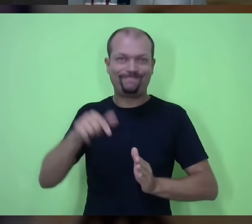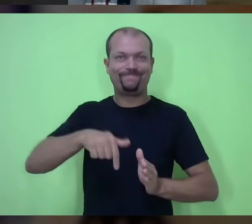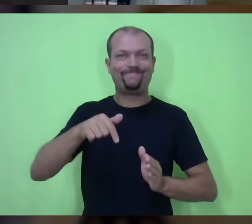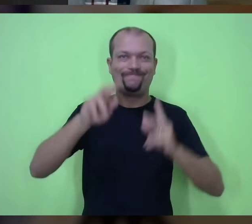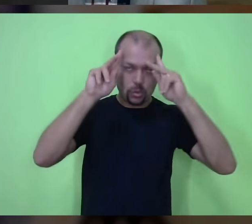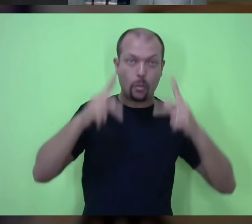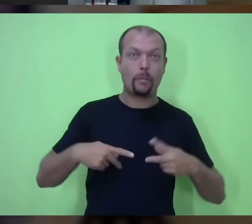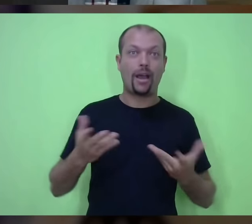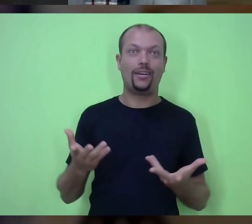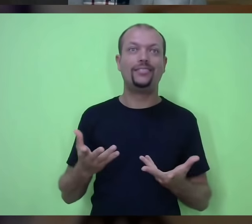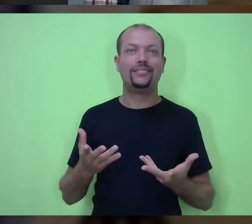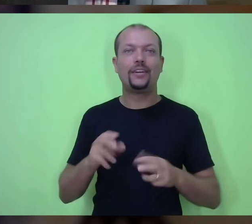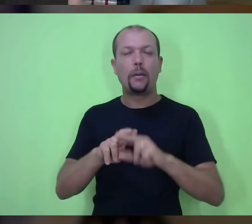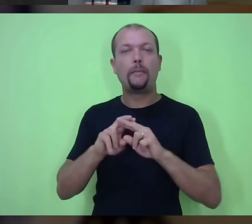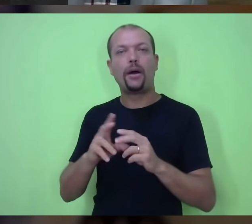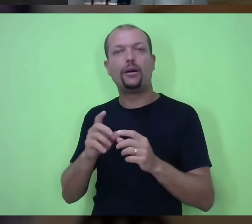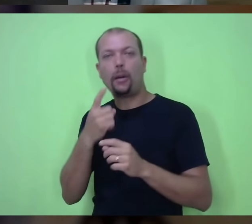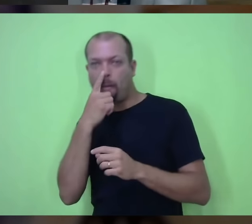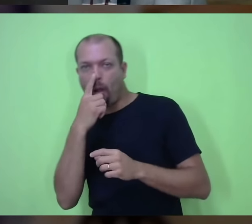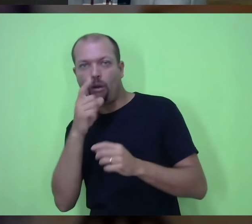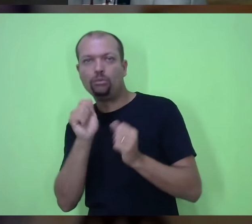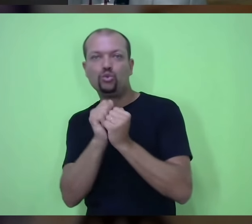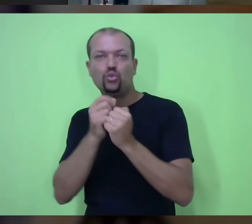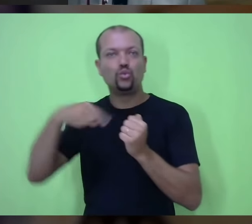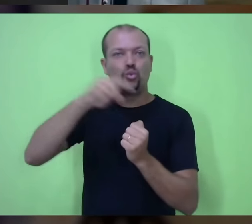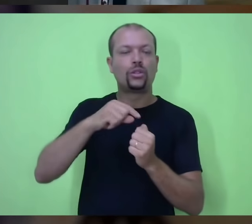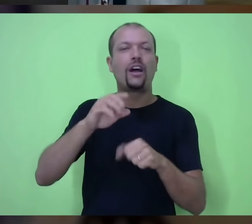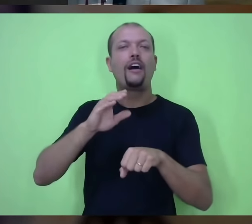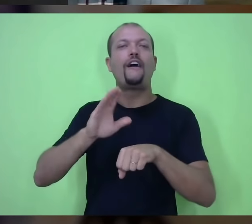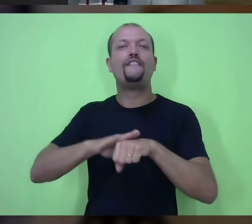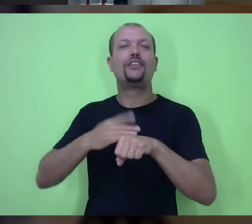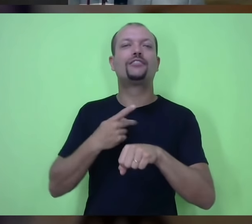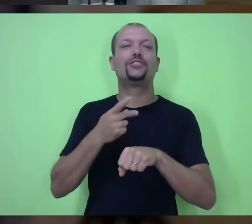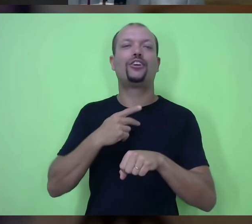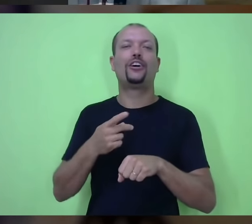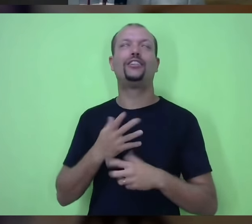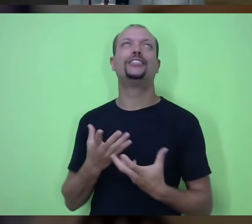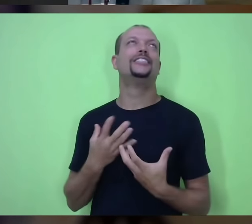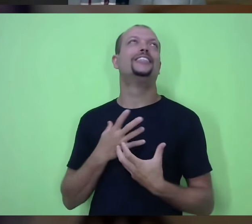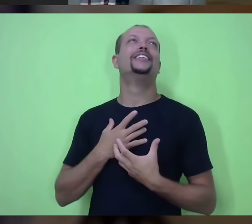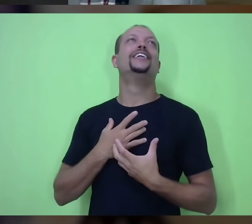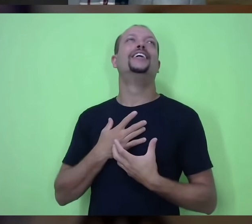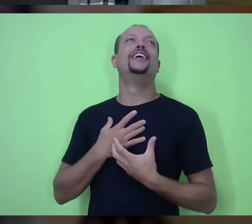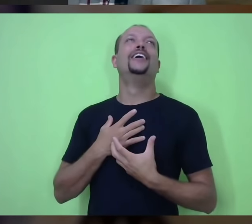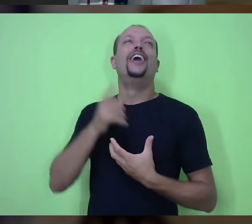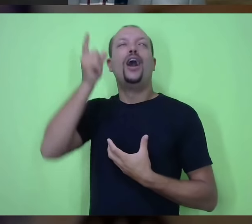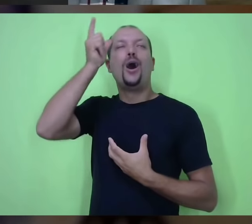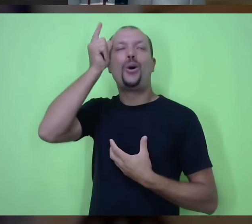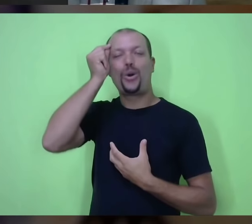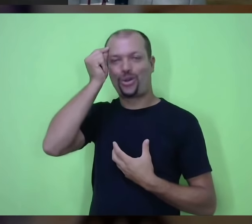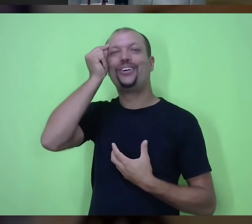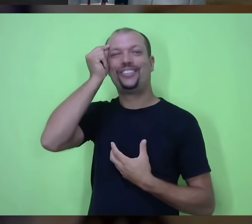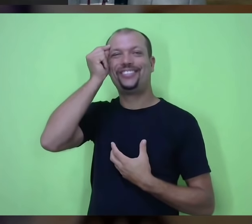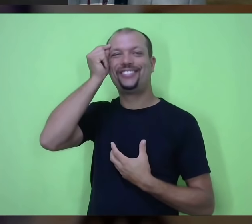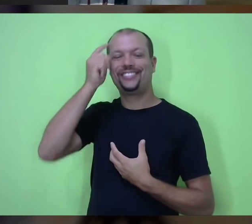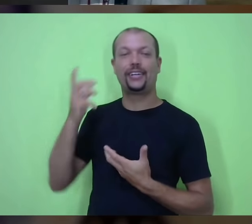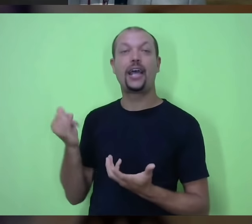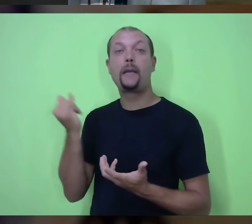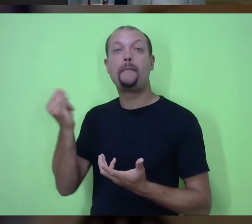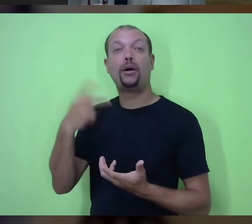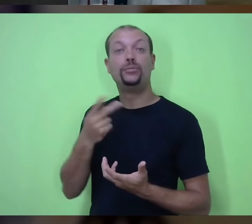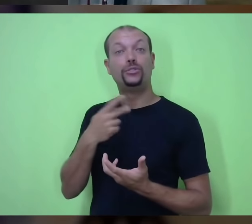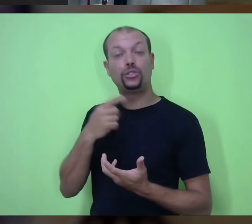e o fato dele ter se tornado um ser humano, estar próximo de nós, isso traz um alento sem medida. E é importante, creio eu também, que